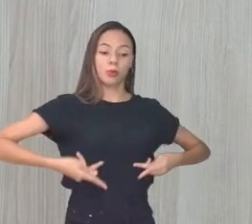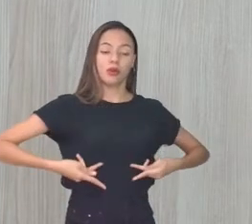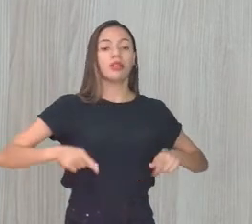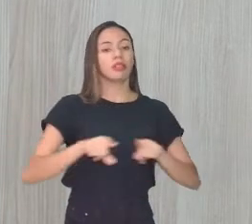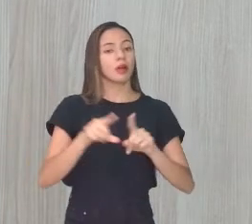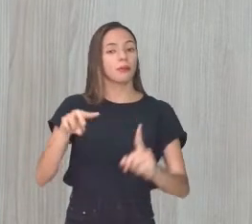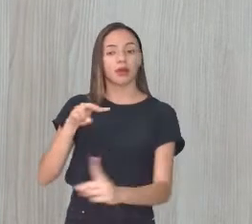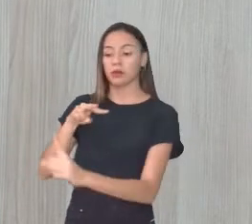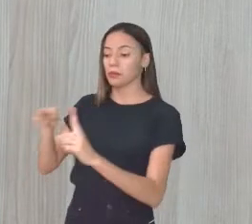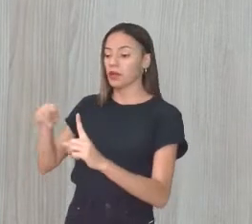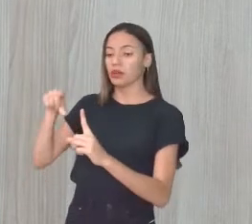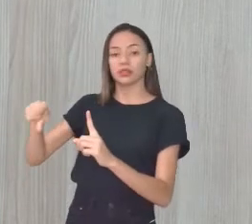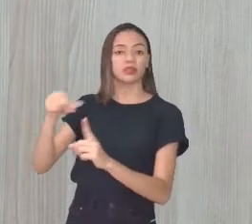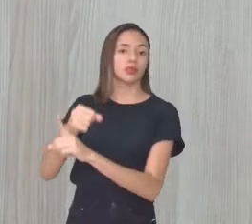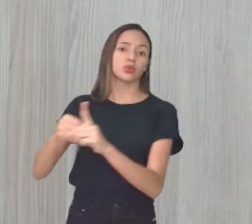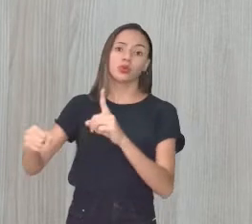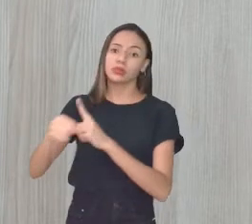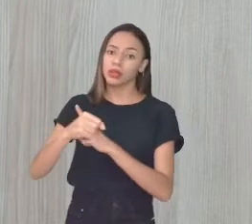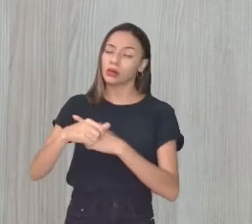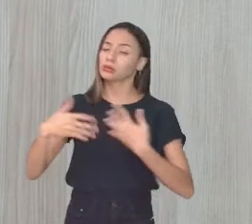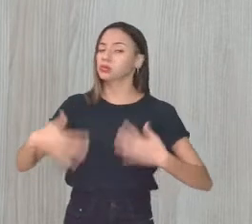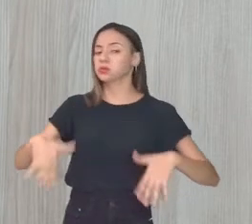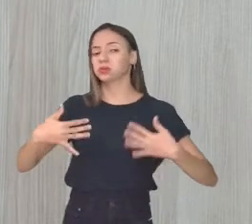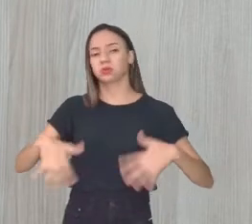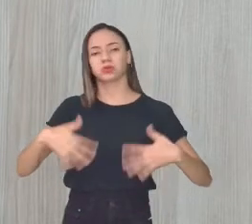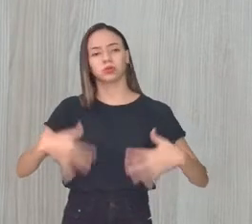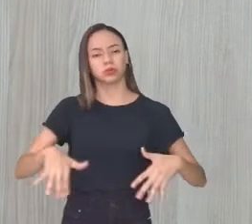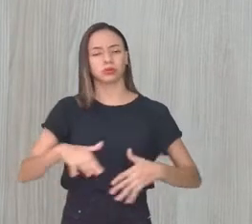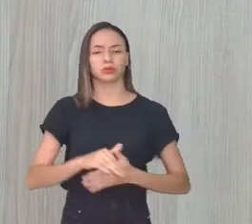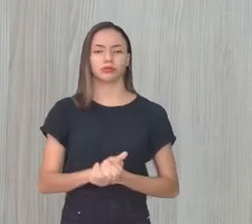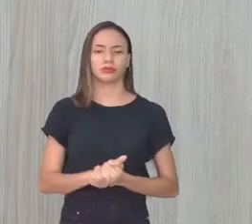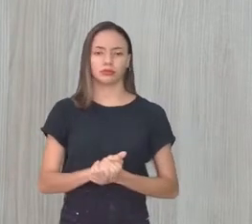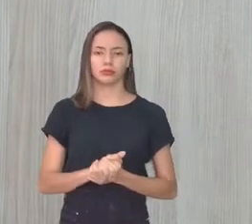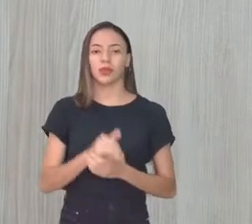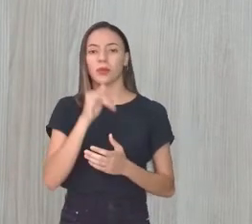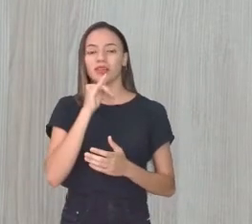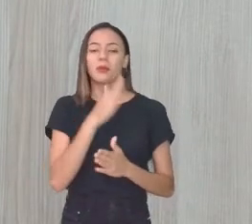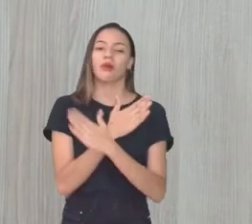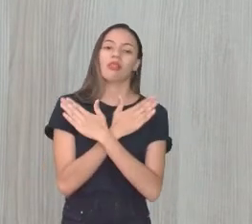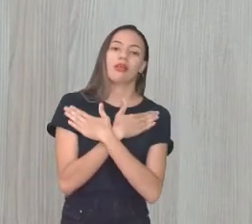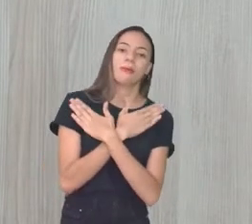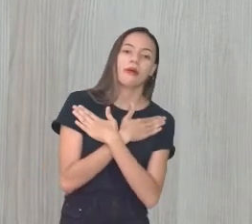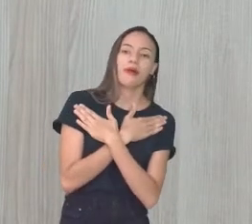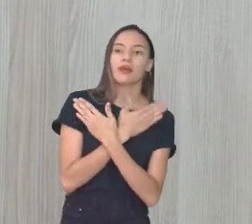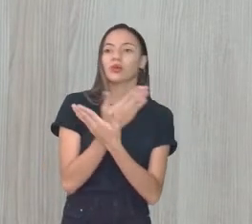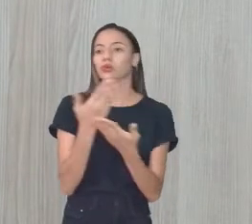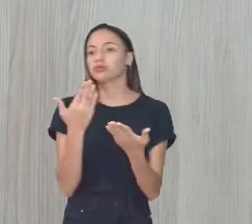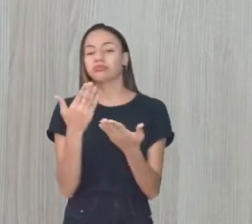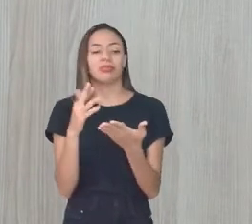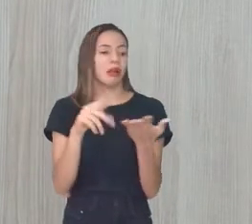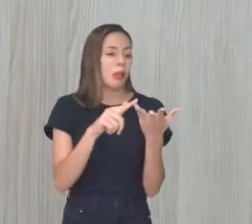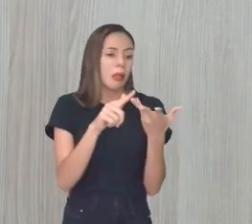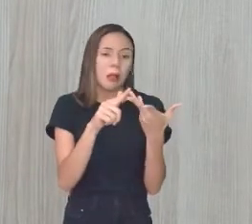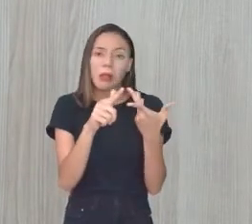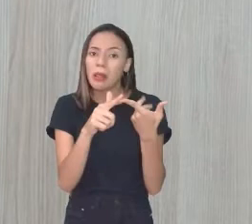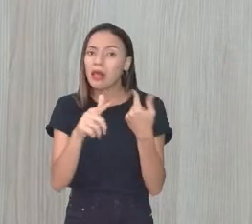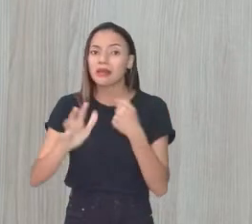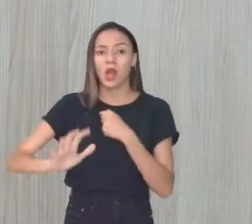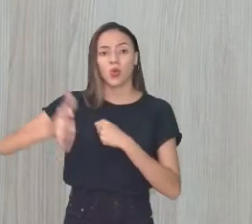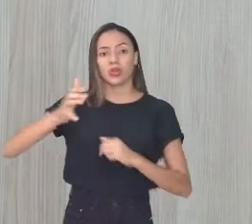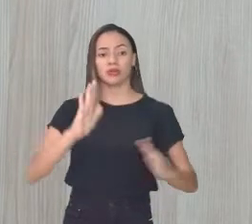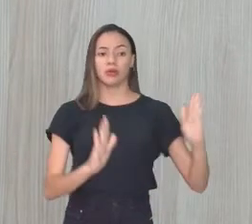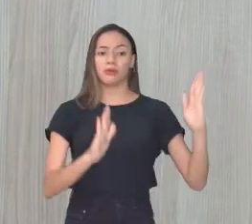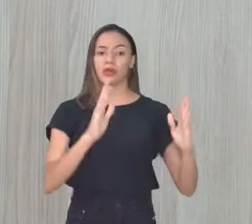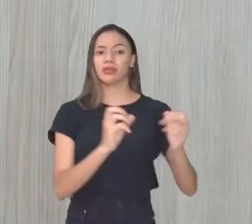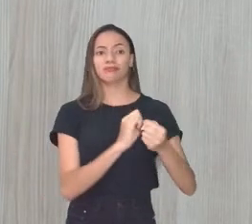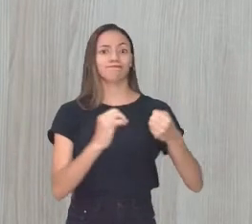perspectiva também social, né? De desemprego, tudo mais que ocorreu durante esse período,